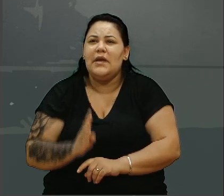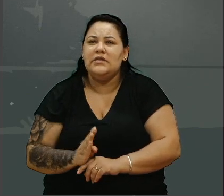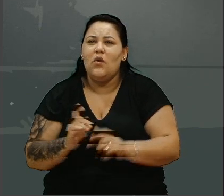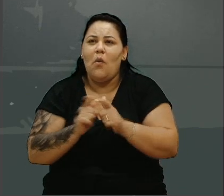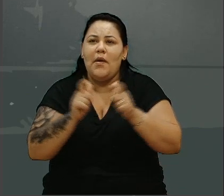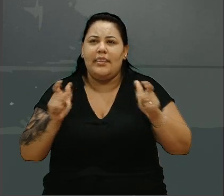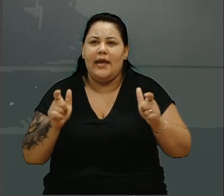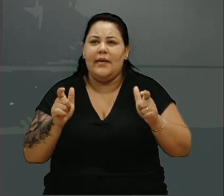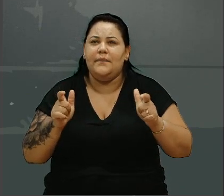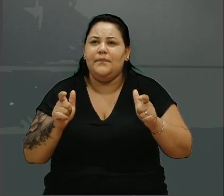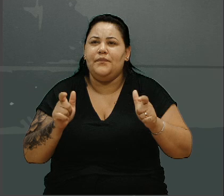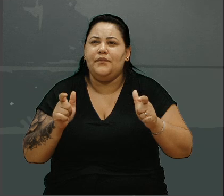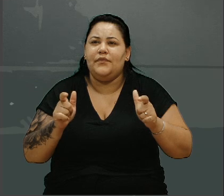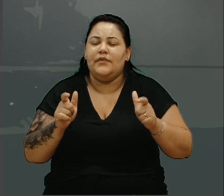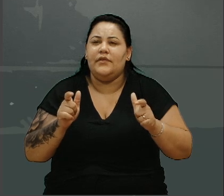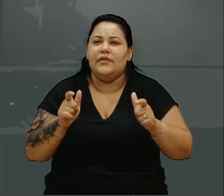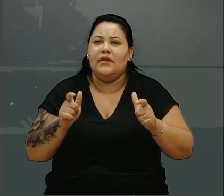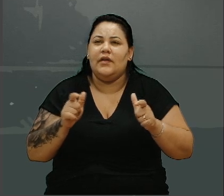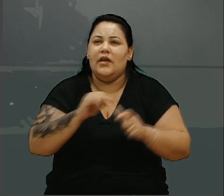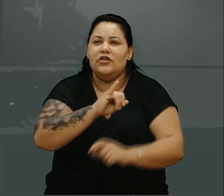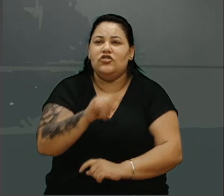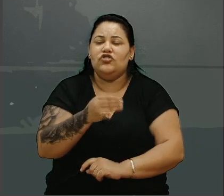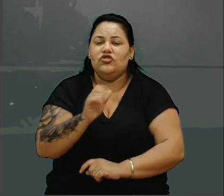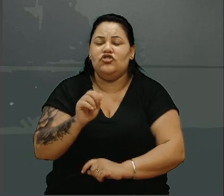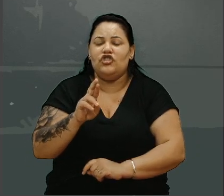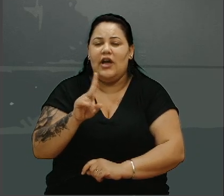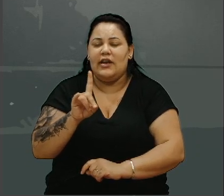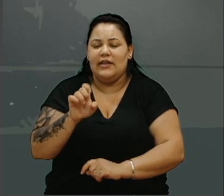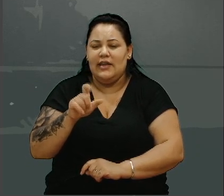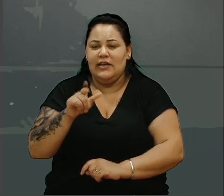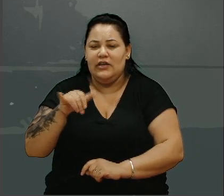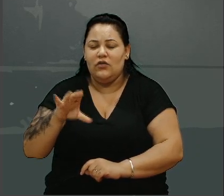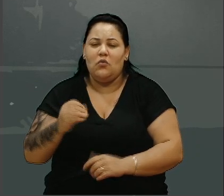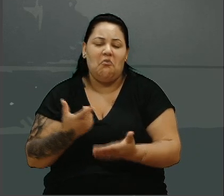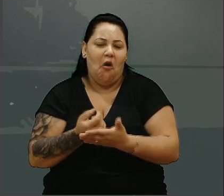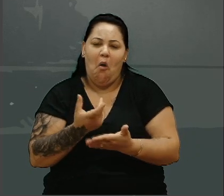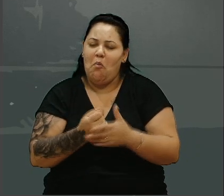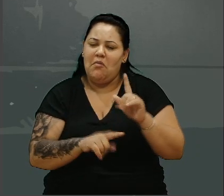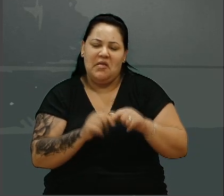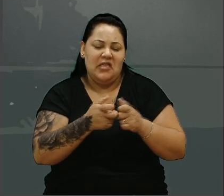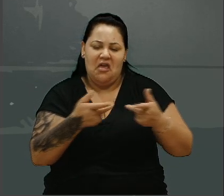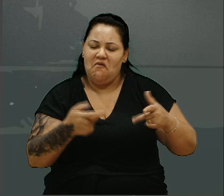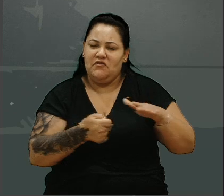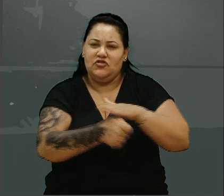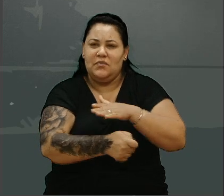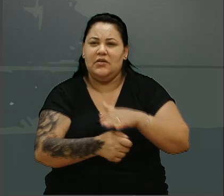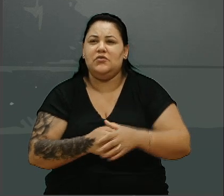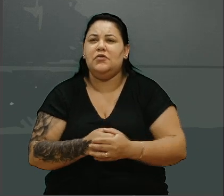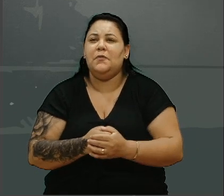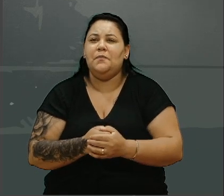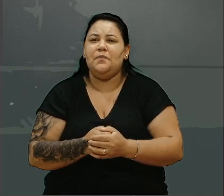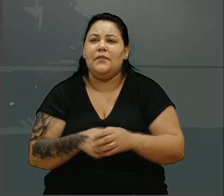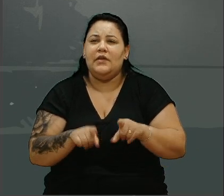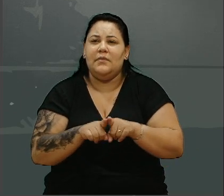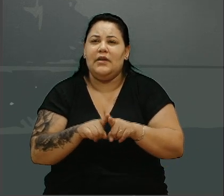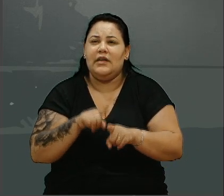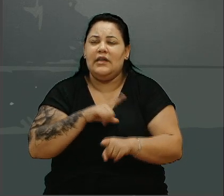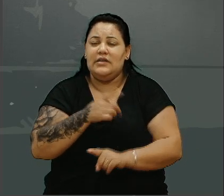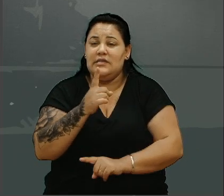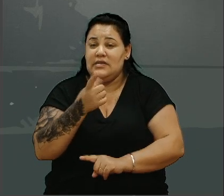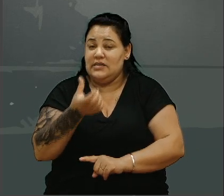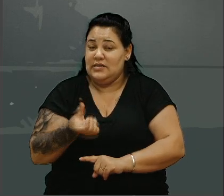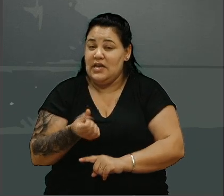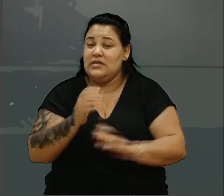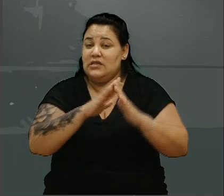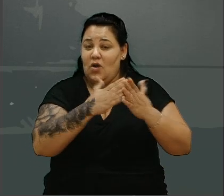Associação de Jardino Ramos, investimento em diversas escolas. Aqui nós temos 16 escolas,